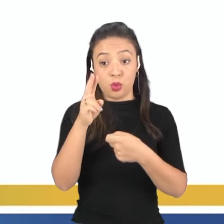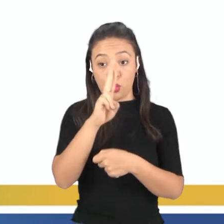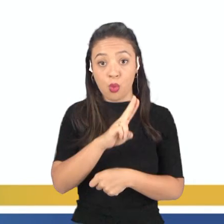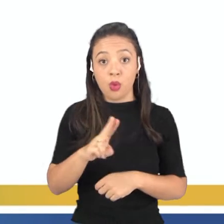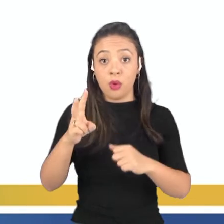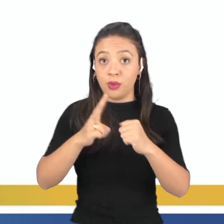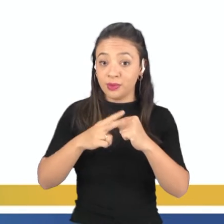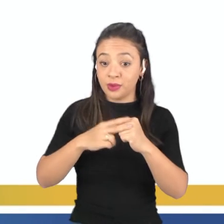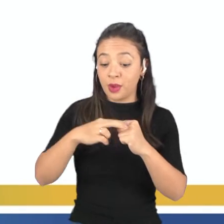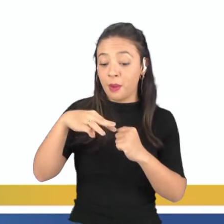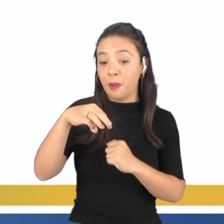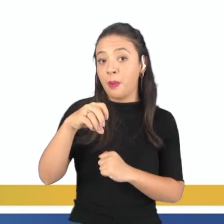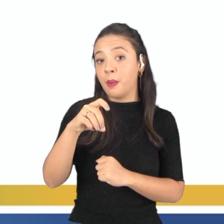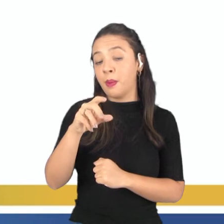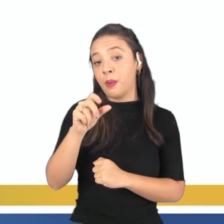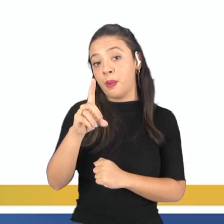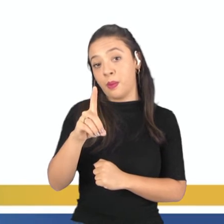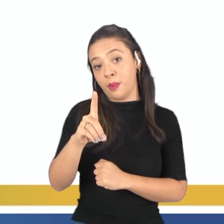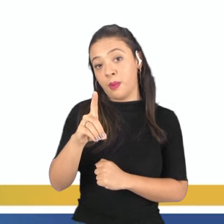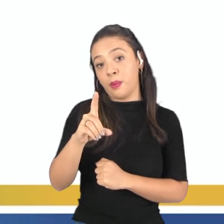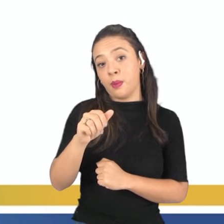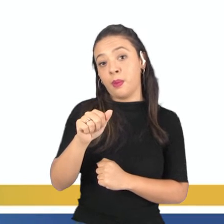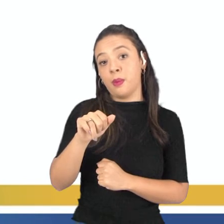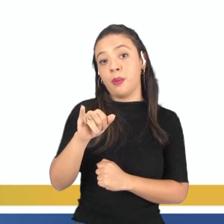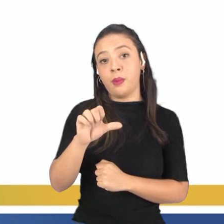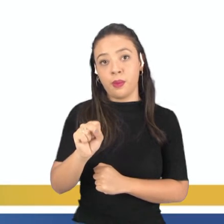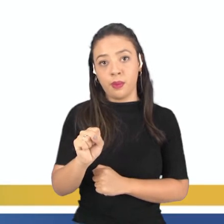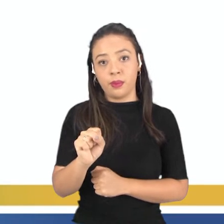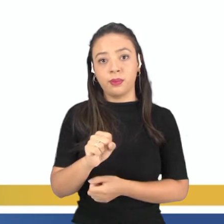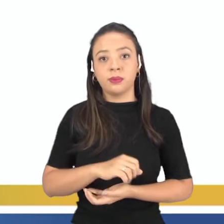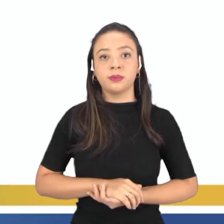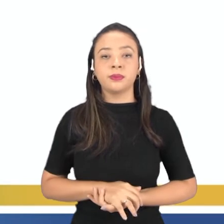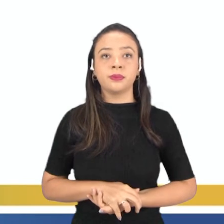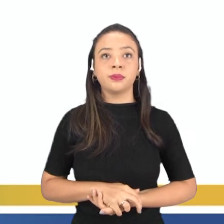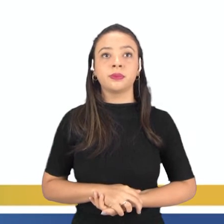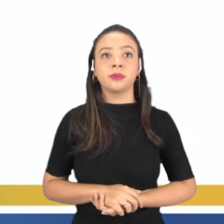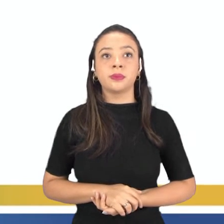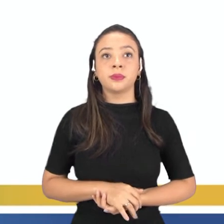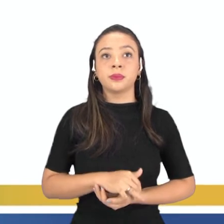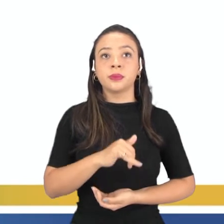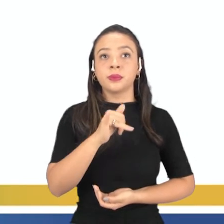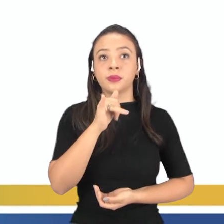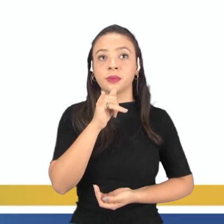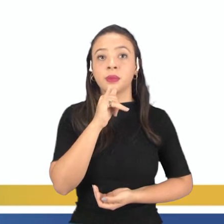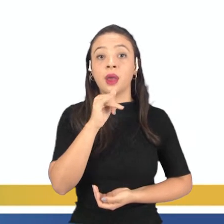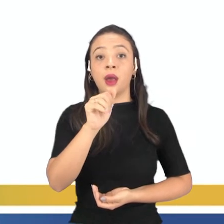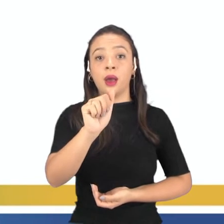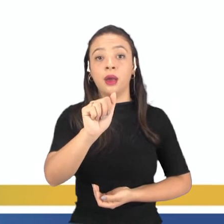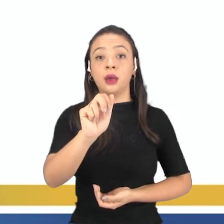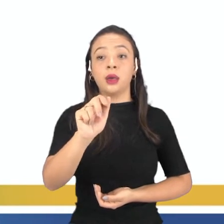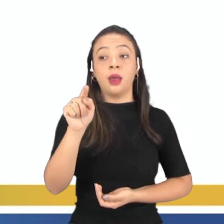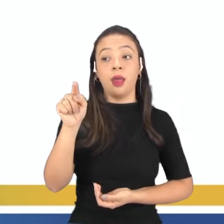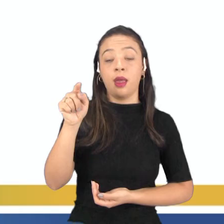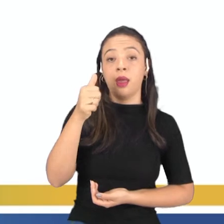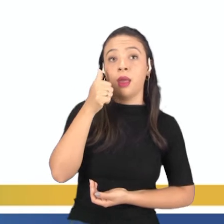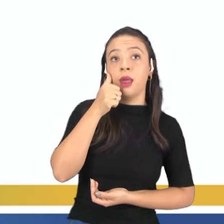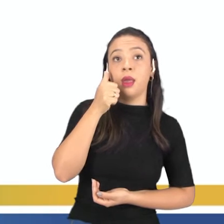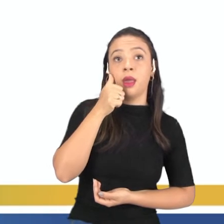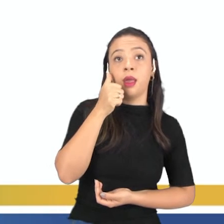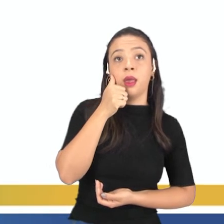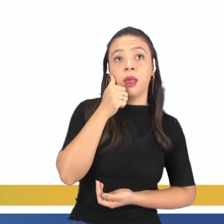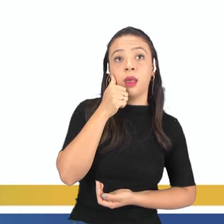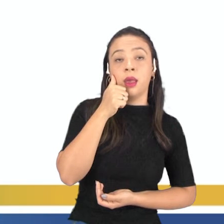entre parênteses no final dessa frase para que ela fique completa. Então na letra A, she, que é ela,